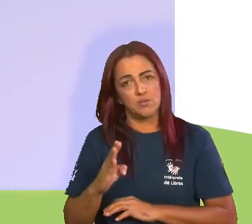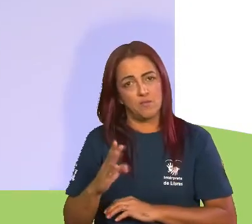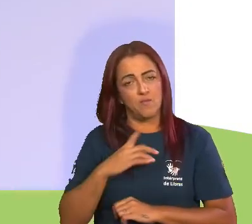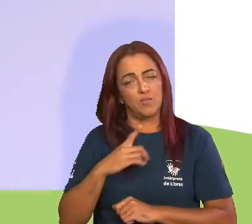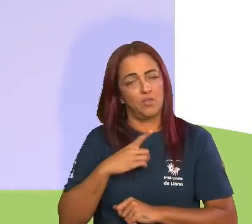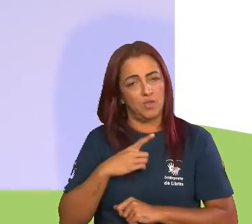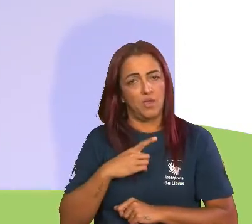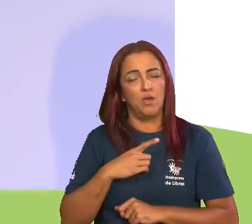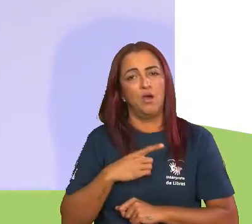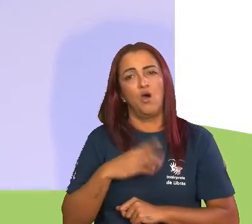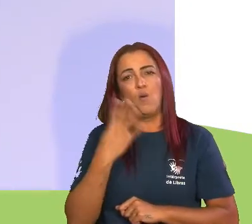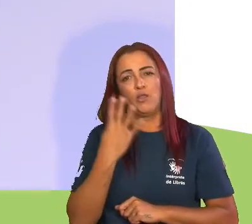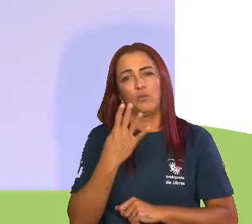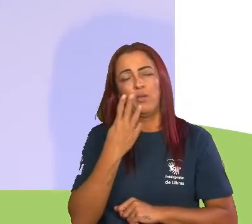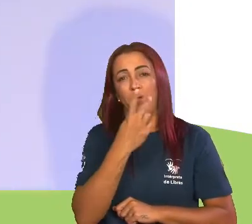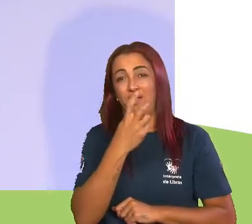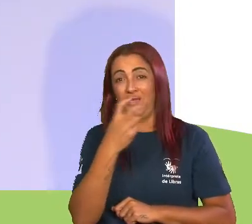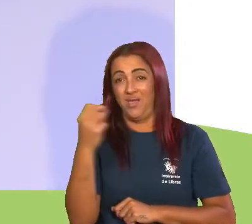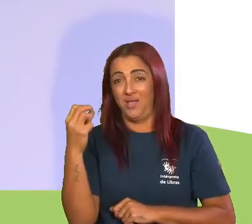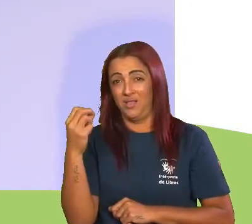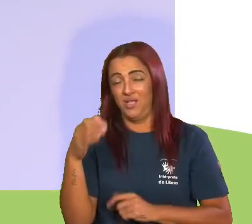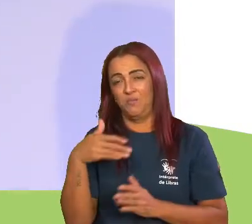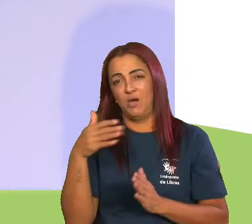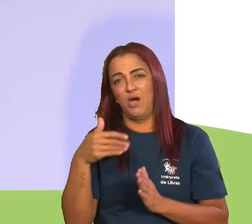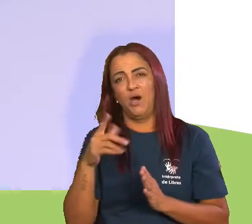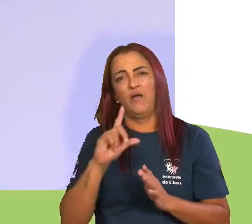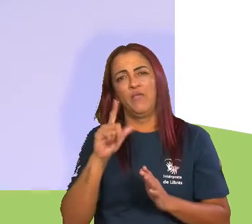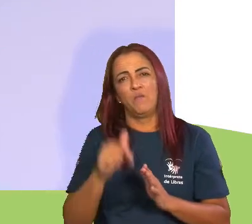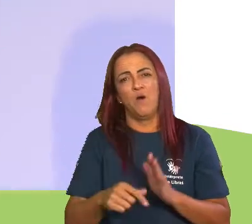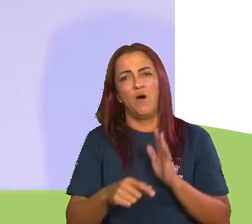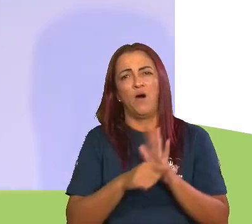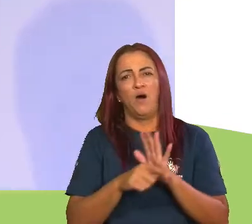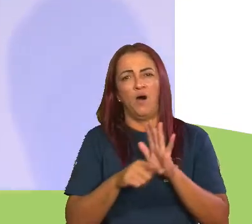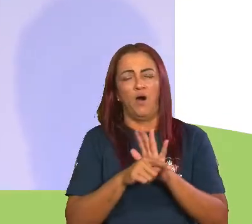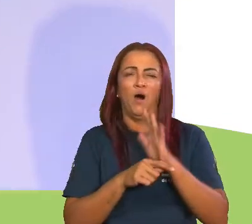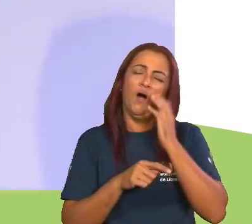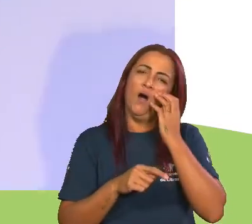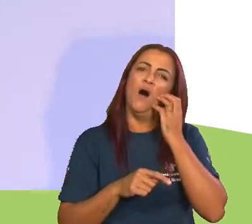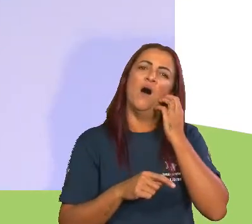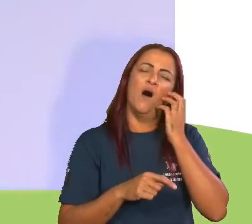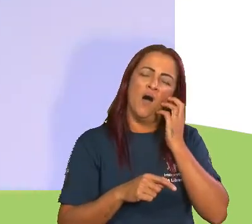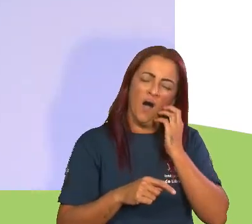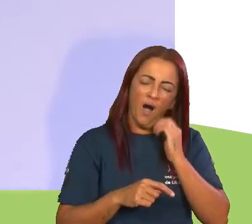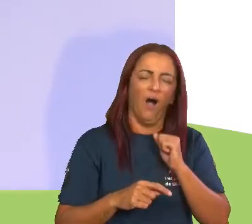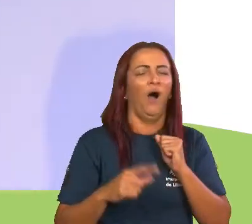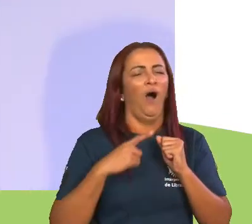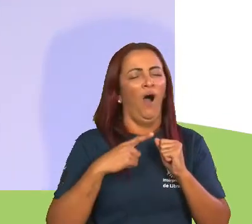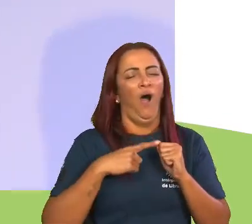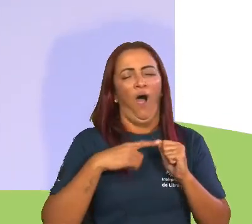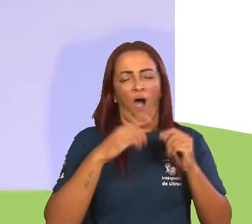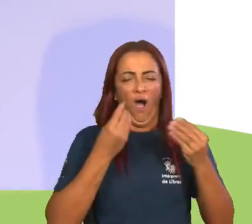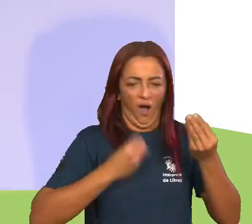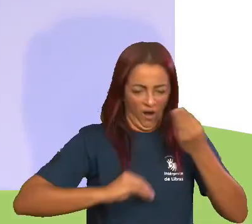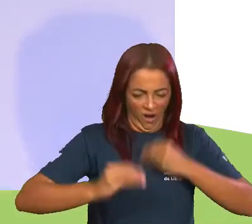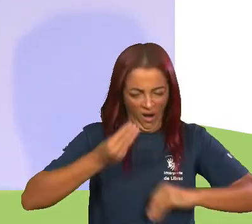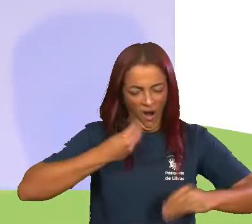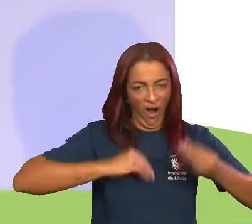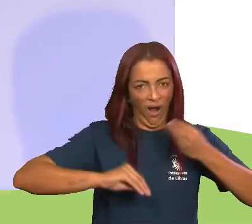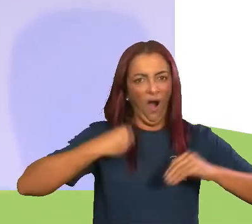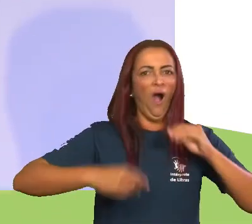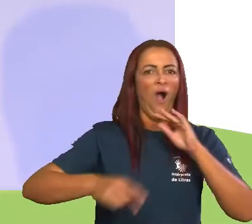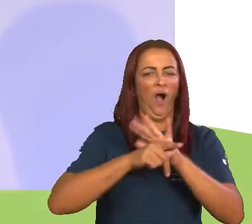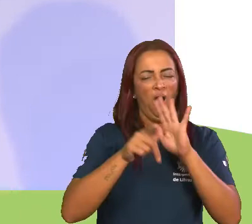escreveu 4.500 páginas, e depois ele teve depressão por ter brigado com Dom Pedro, e isso levou minha família